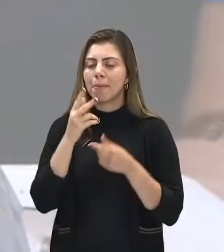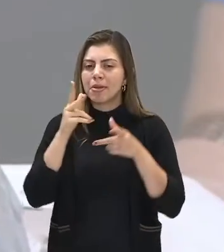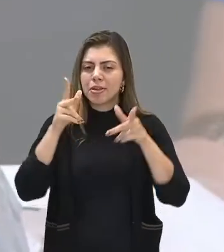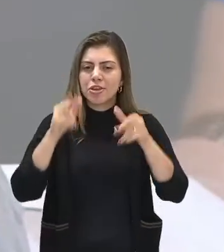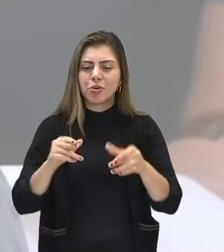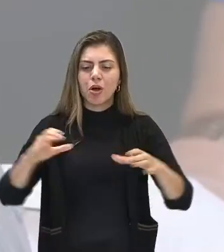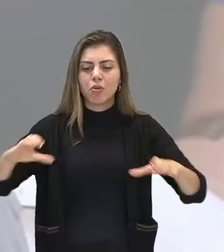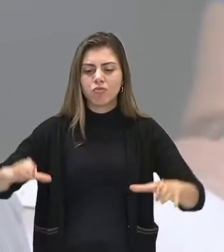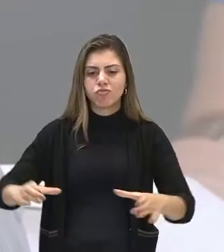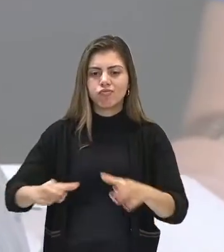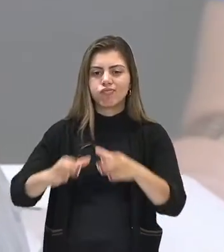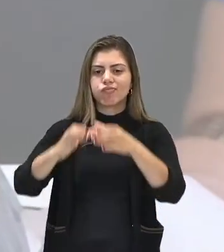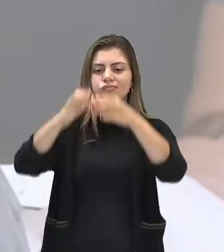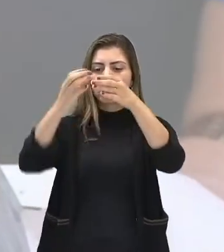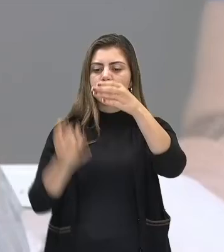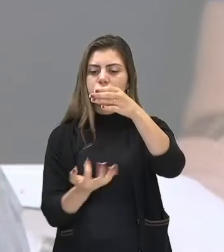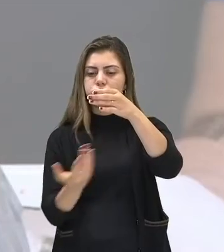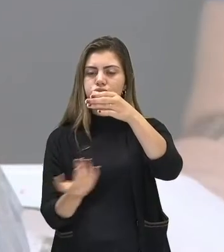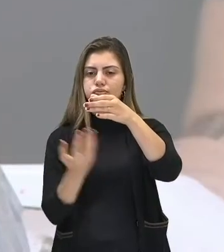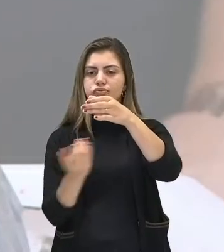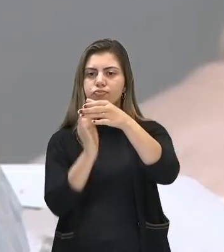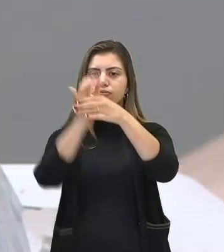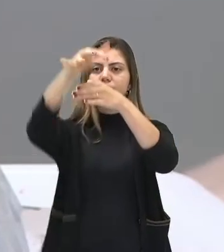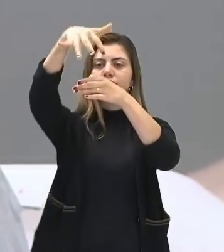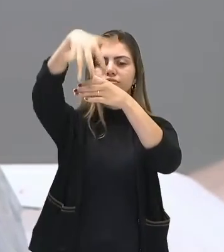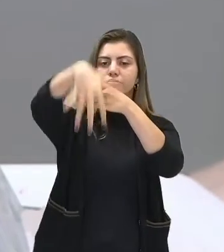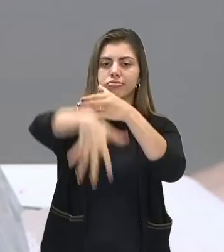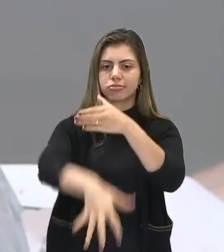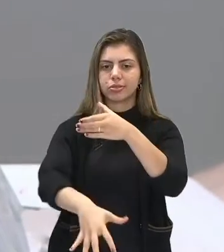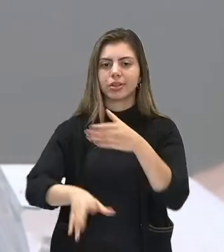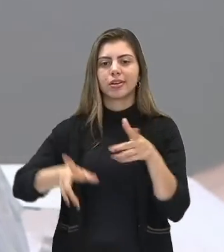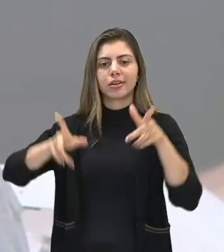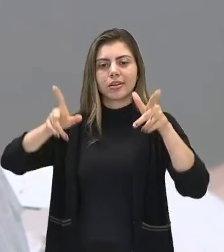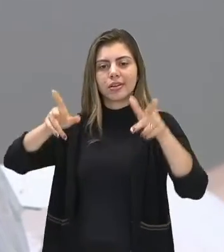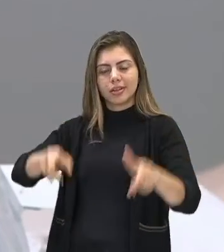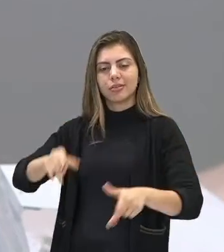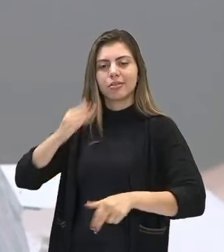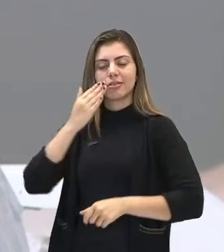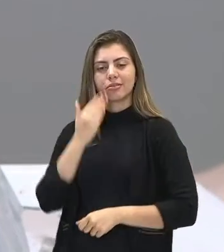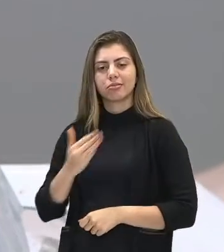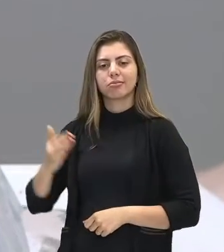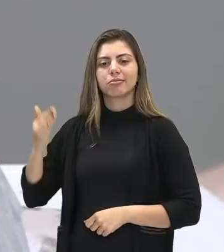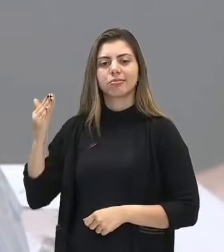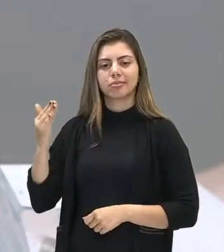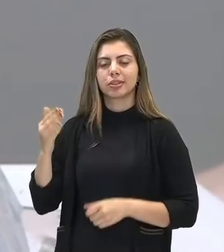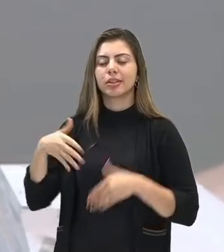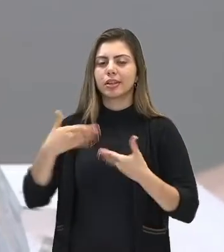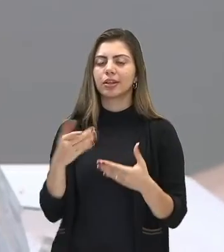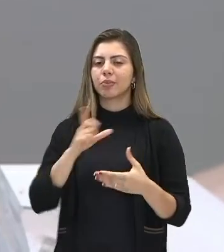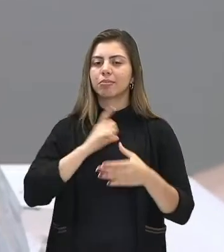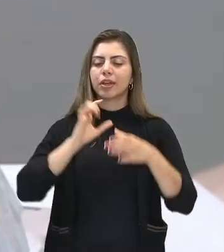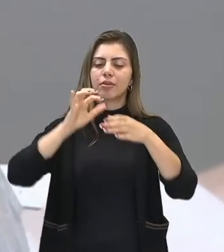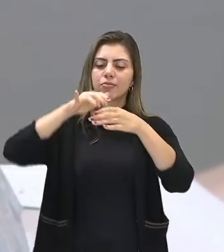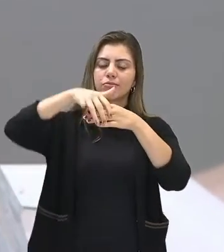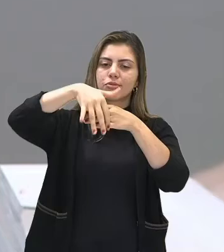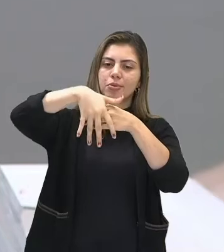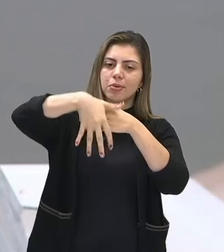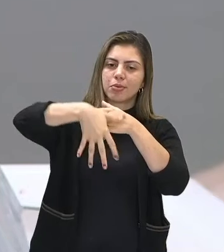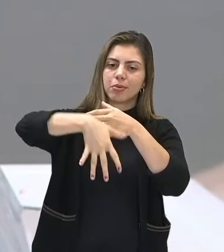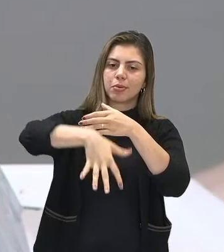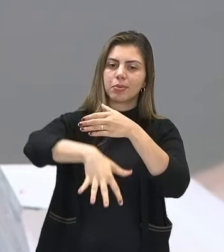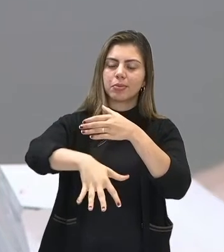erupção vulcânica, sendo acompanhada de espuma que derrama pela encosta do